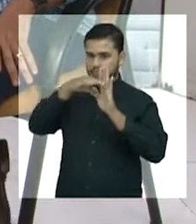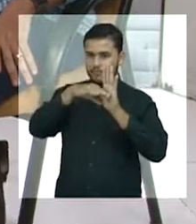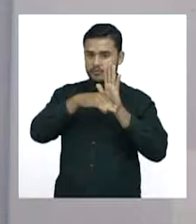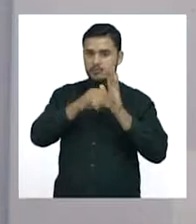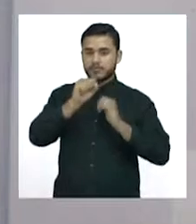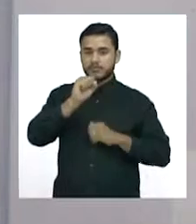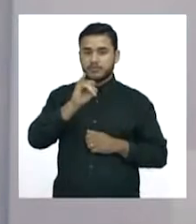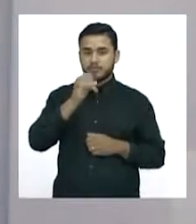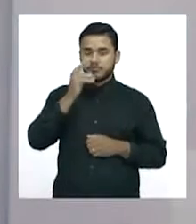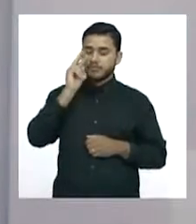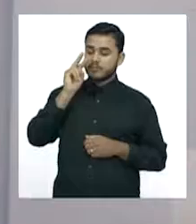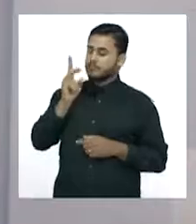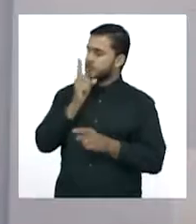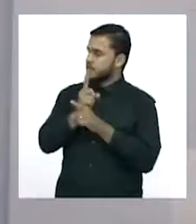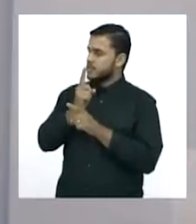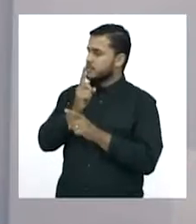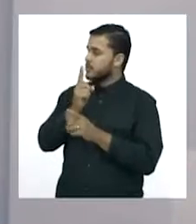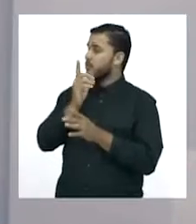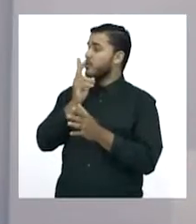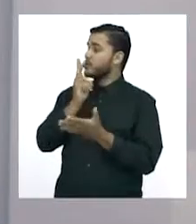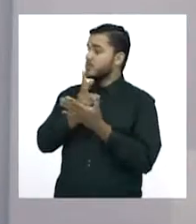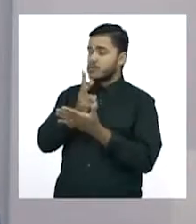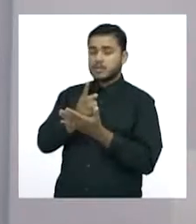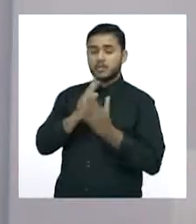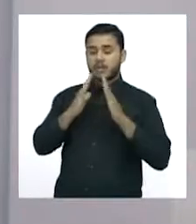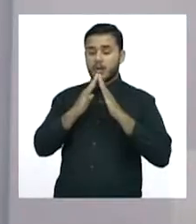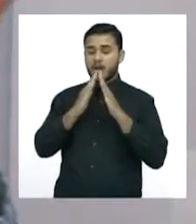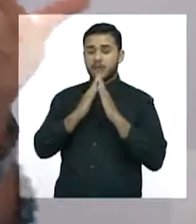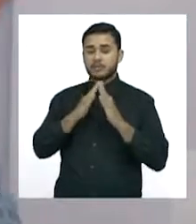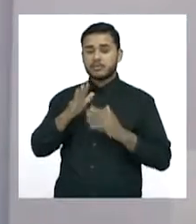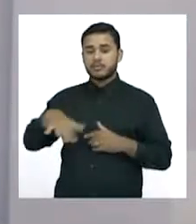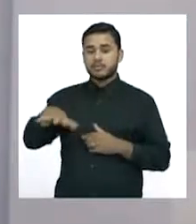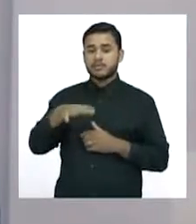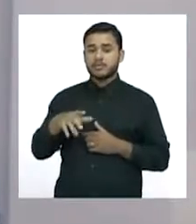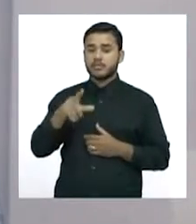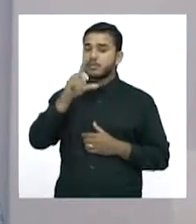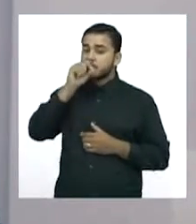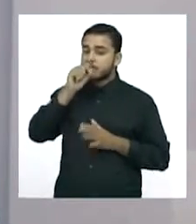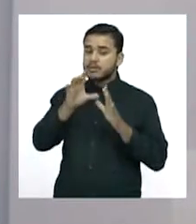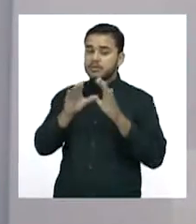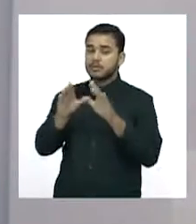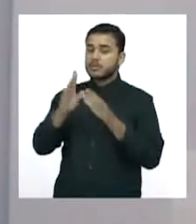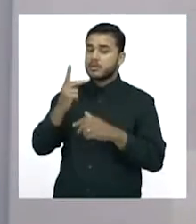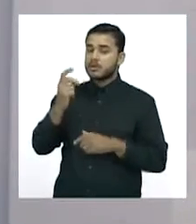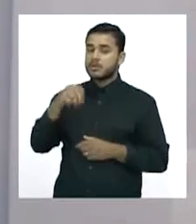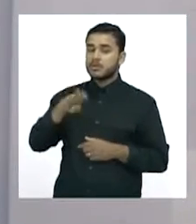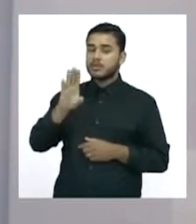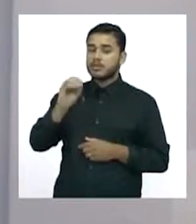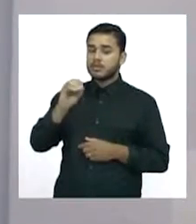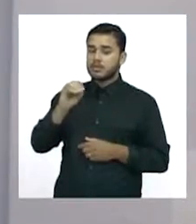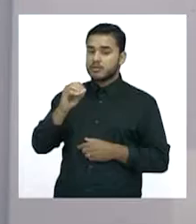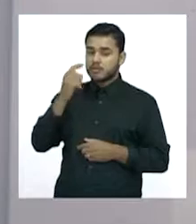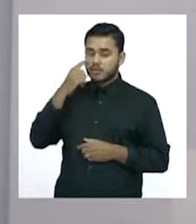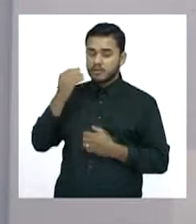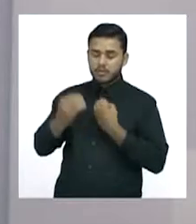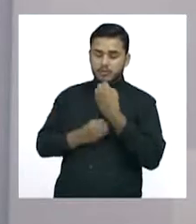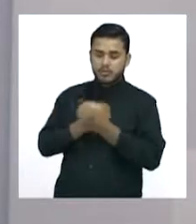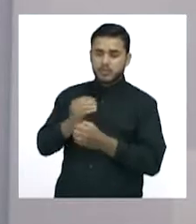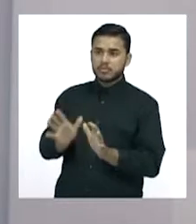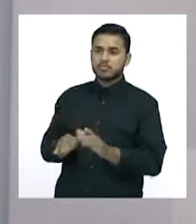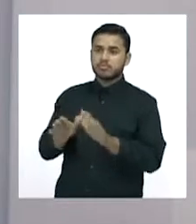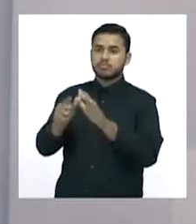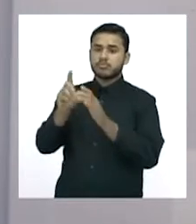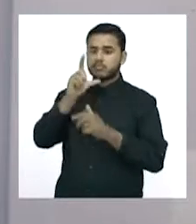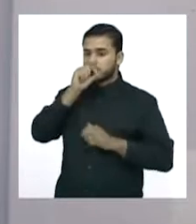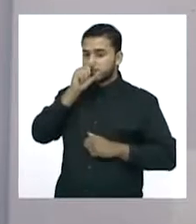tem um contato constante, por exemplo, na nossa residência ou em um local que os pombos ficam ao redor e acaba que a gente não consegue controlar. Então,